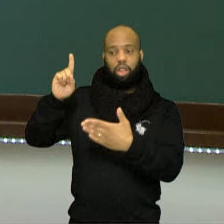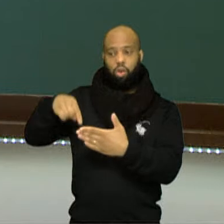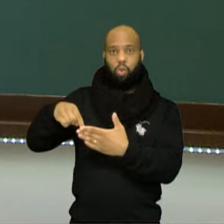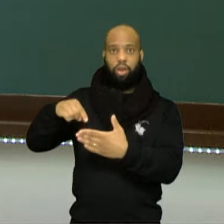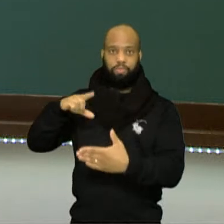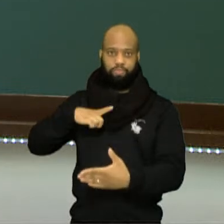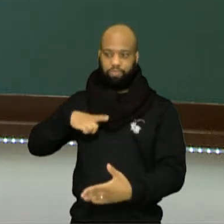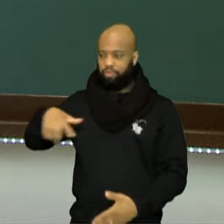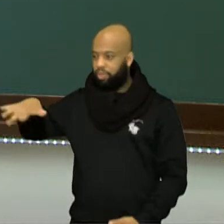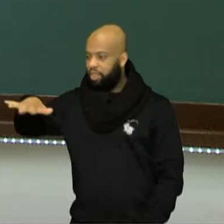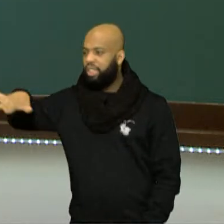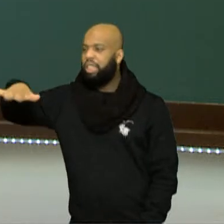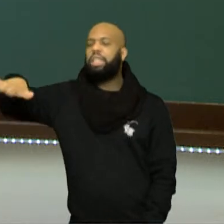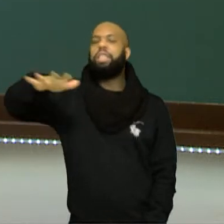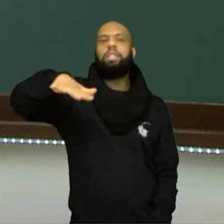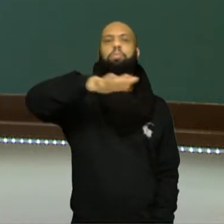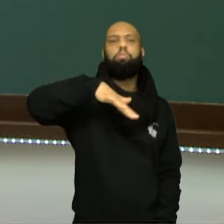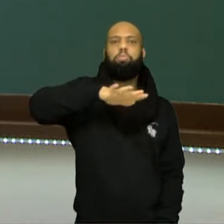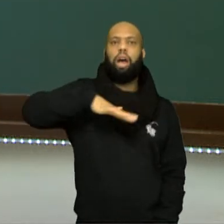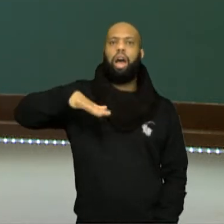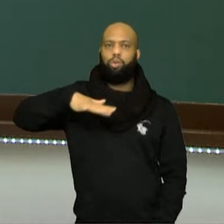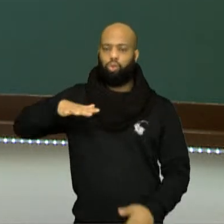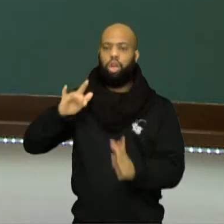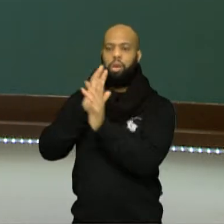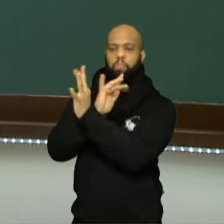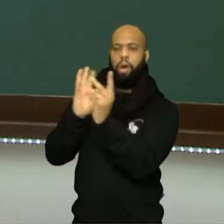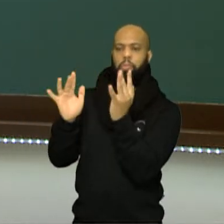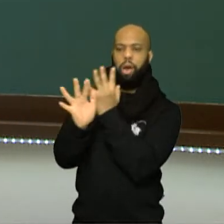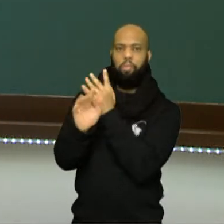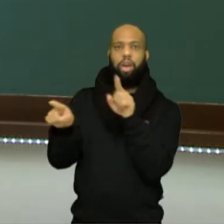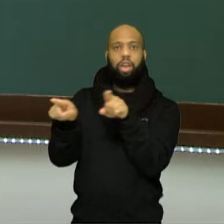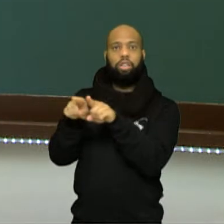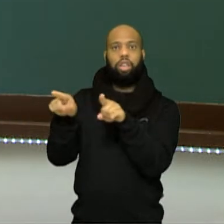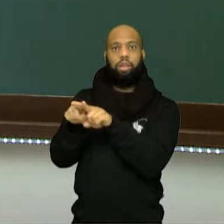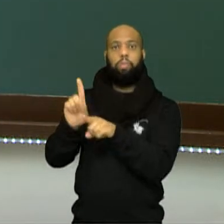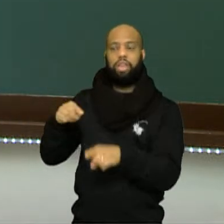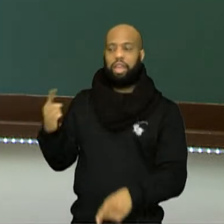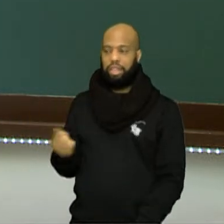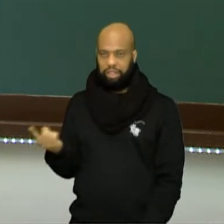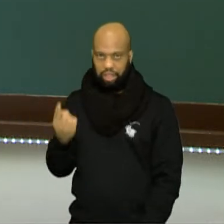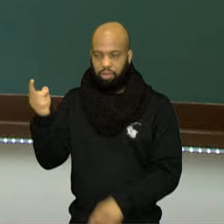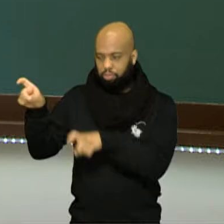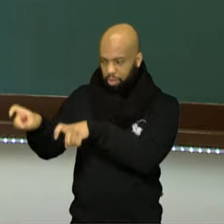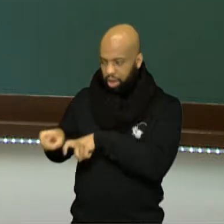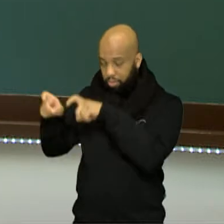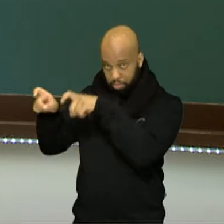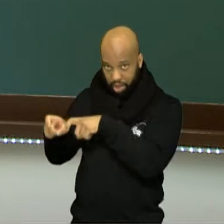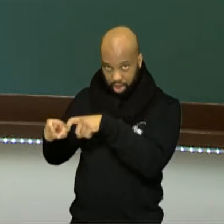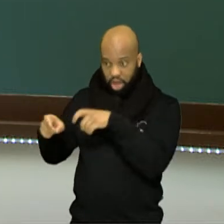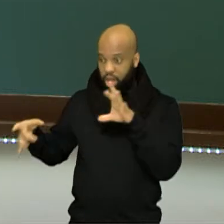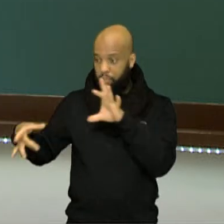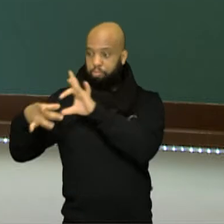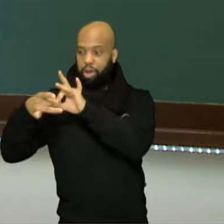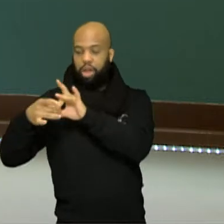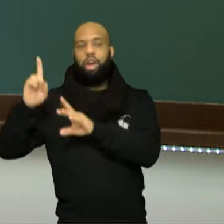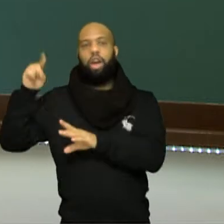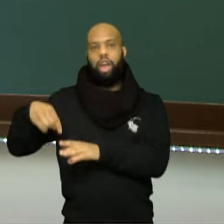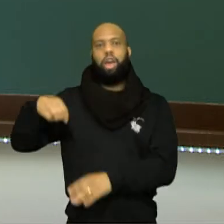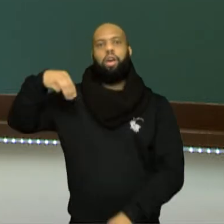união de espaços urbanos e rurais. Então, quando nos referimos à cidade, estamos nos referindo a